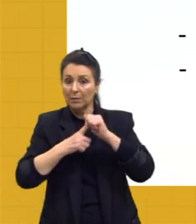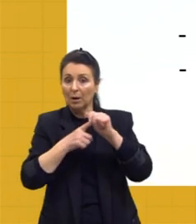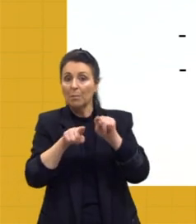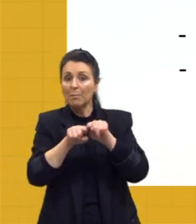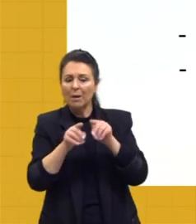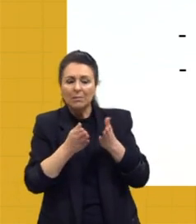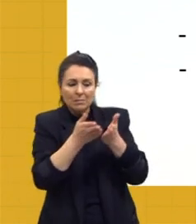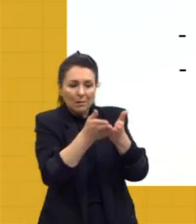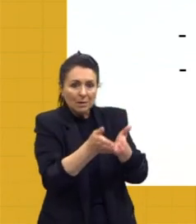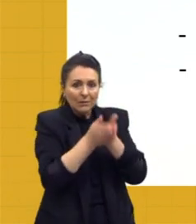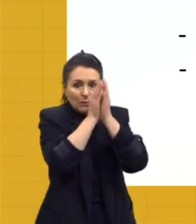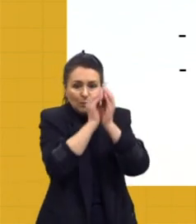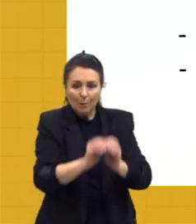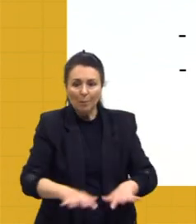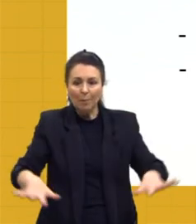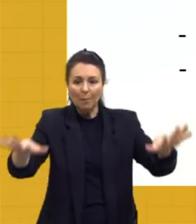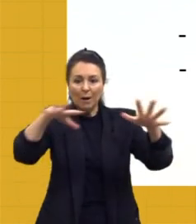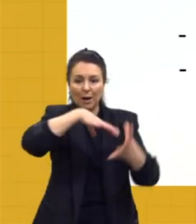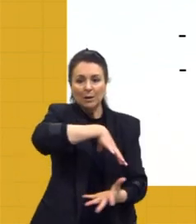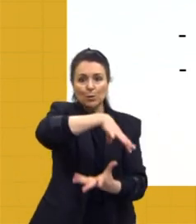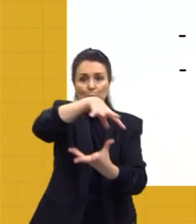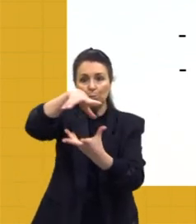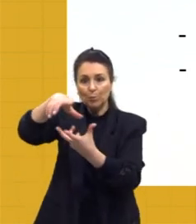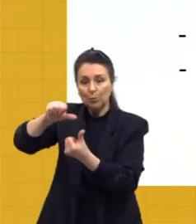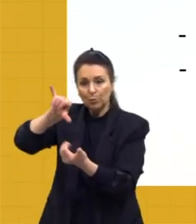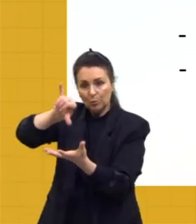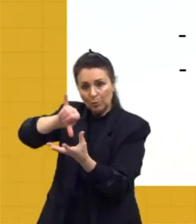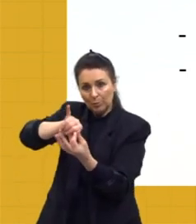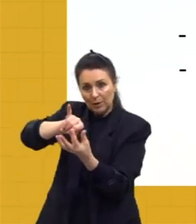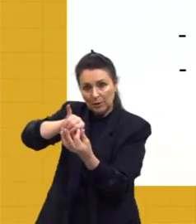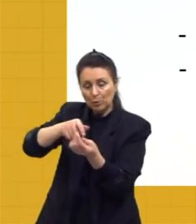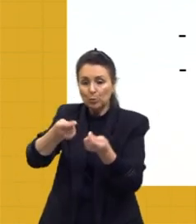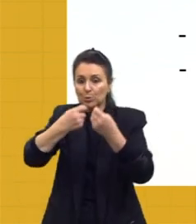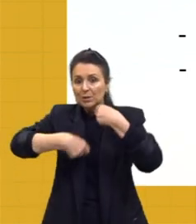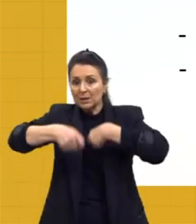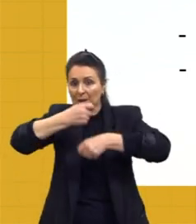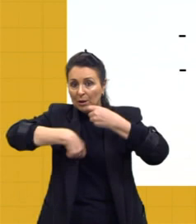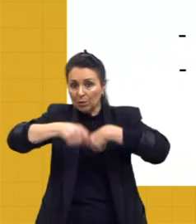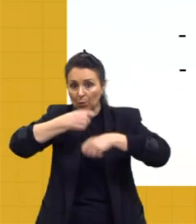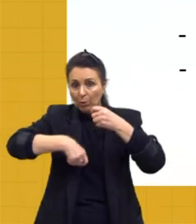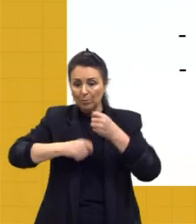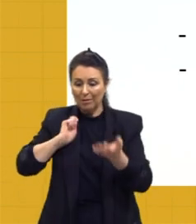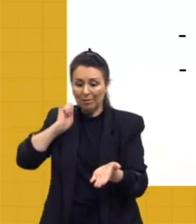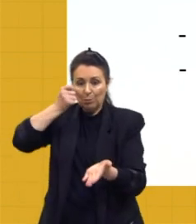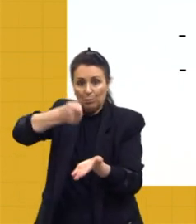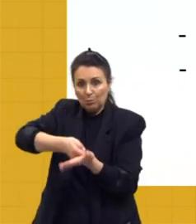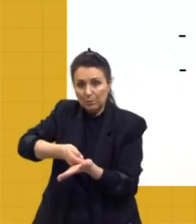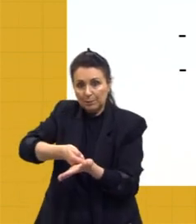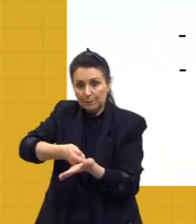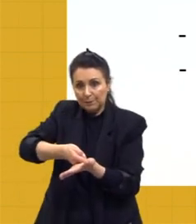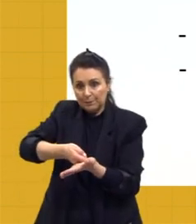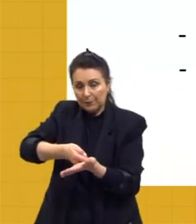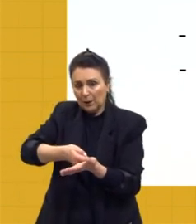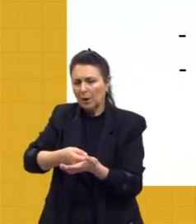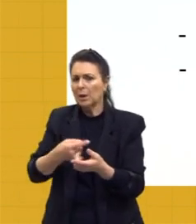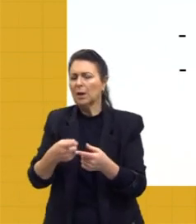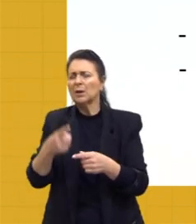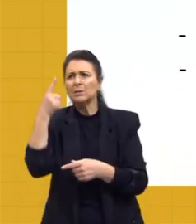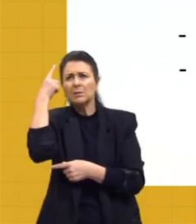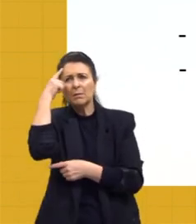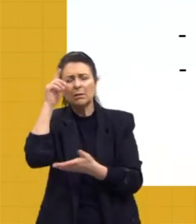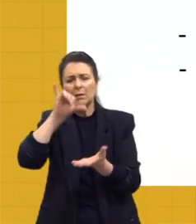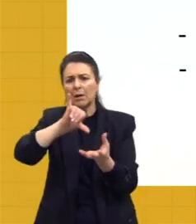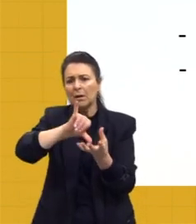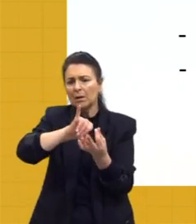navegações espalham pelo mundo esse capitalismo Mercantil que é imposto né e a gente pensar o